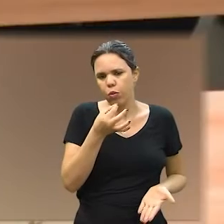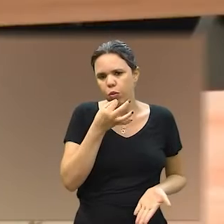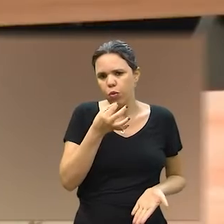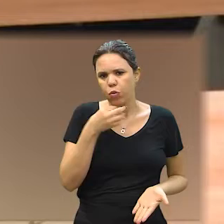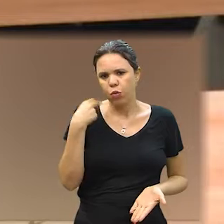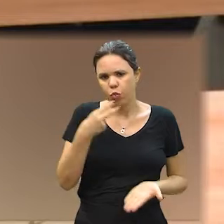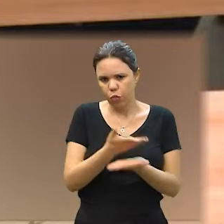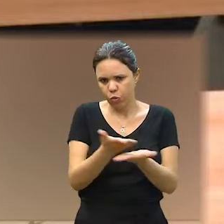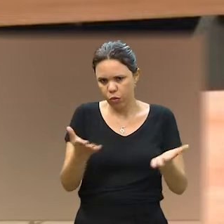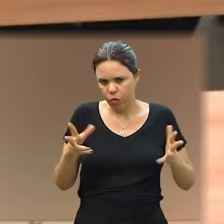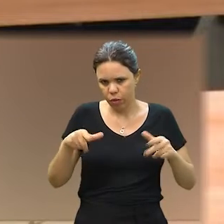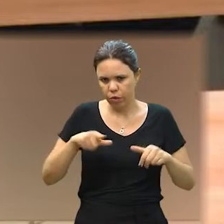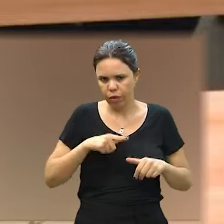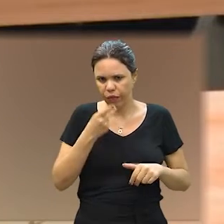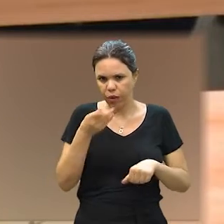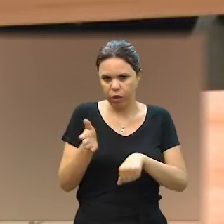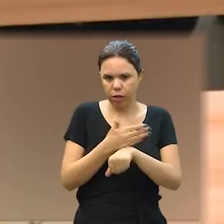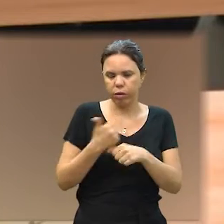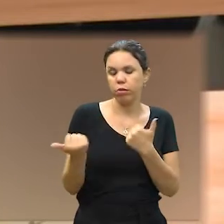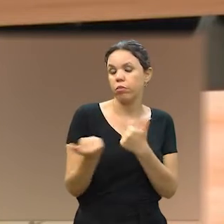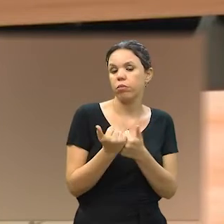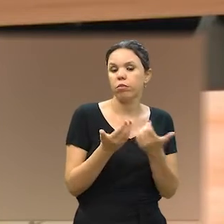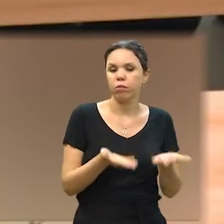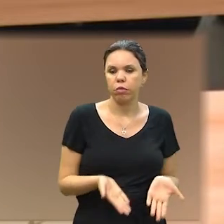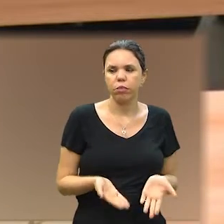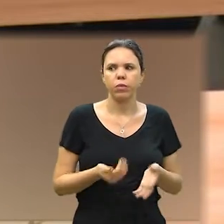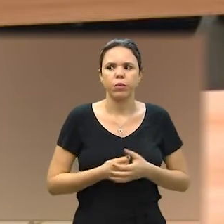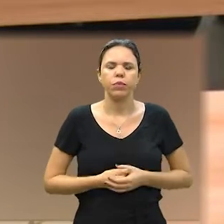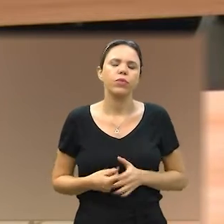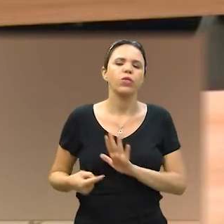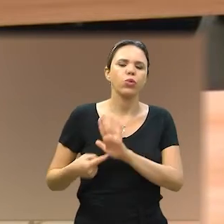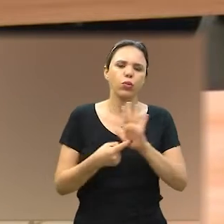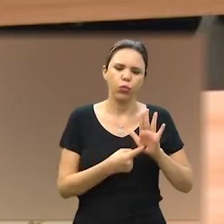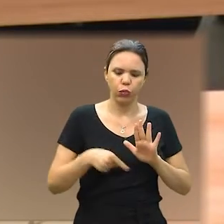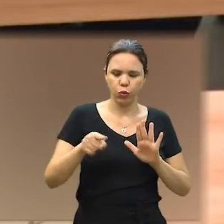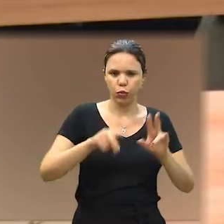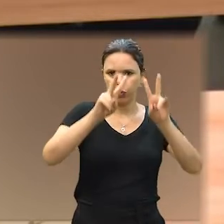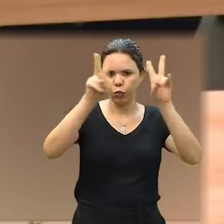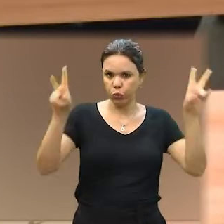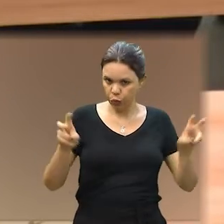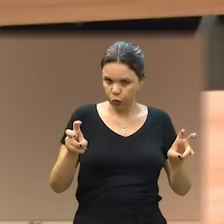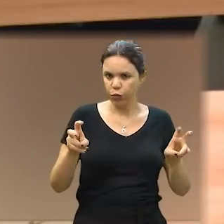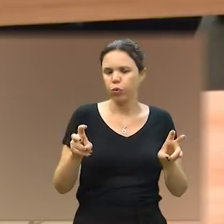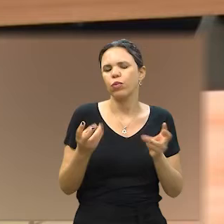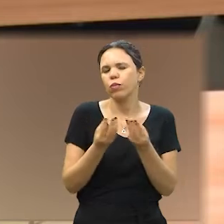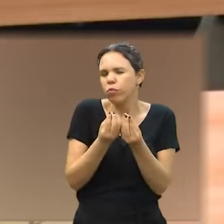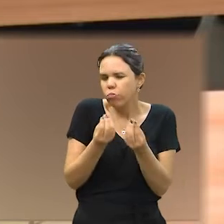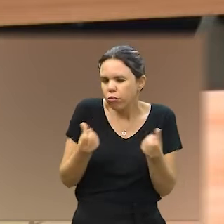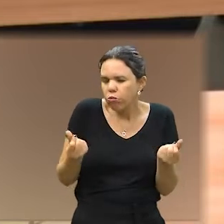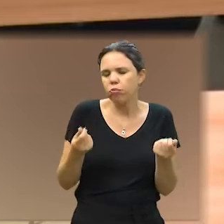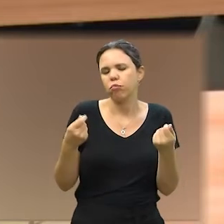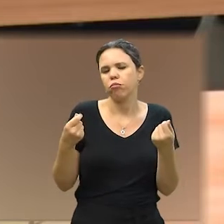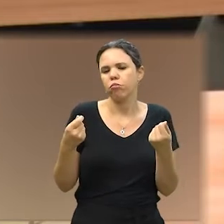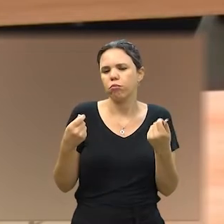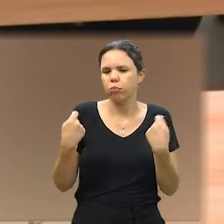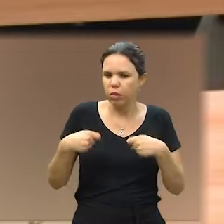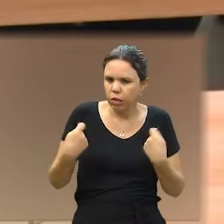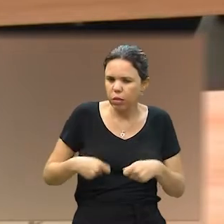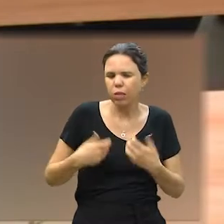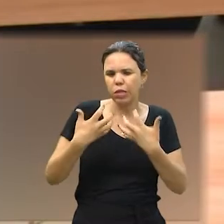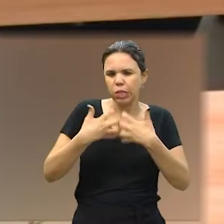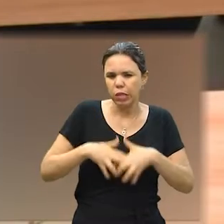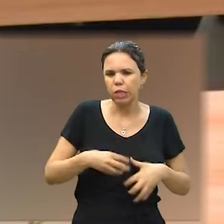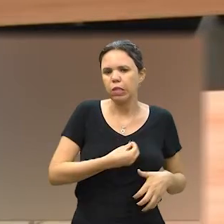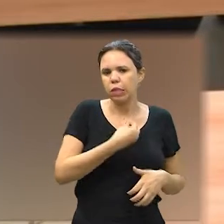anteceberam, mostra que esse tema é um tema muito sensível, porque mexe com a vida